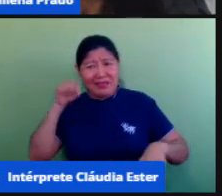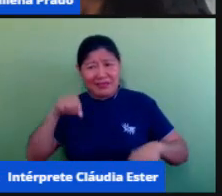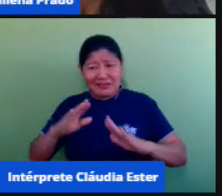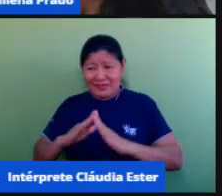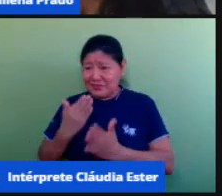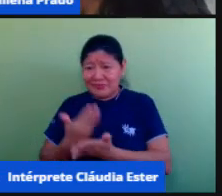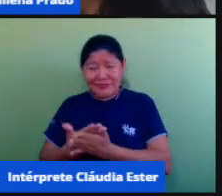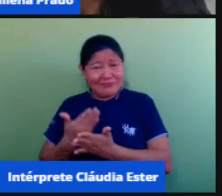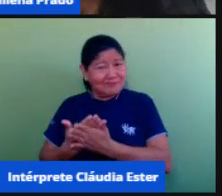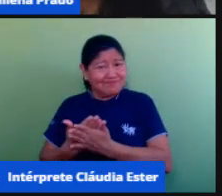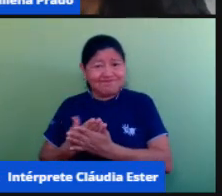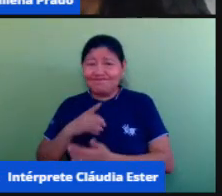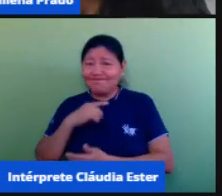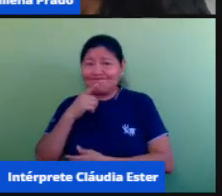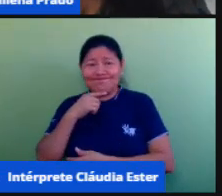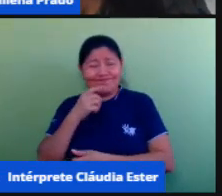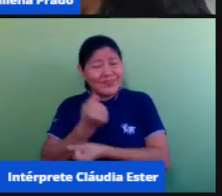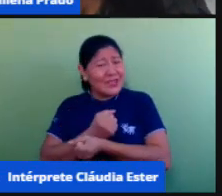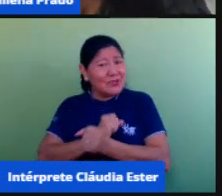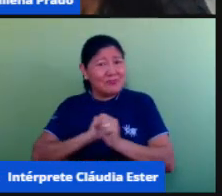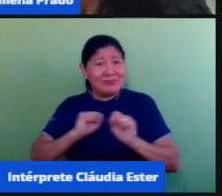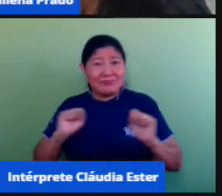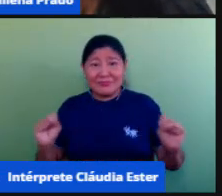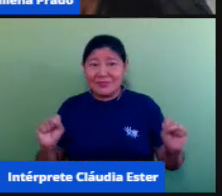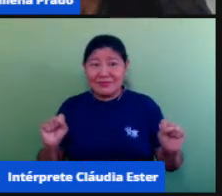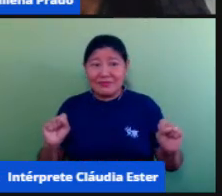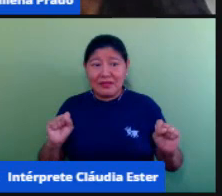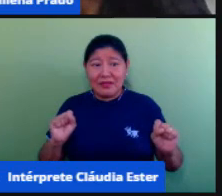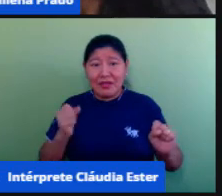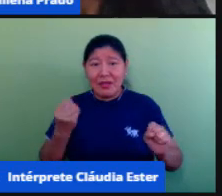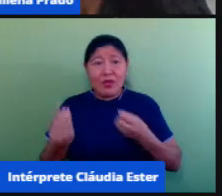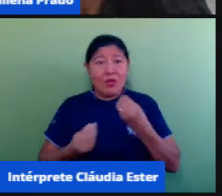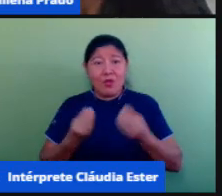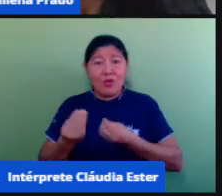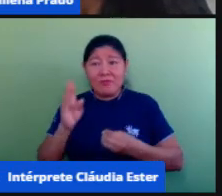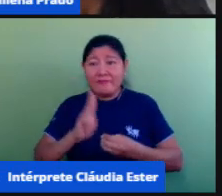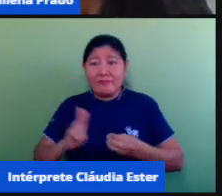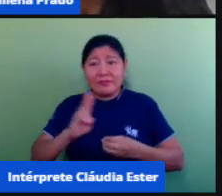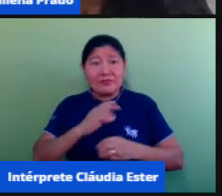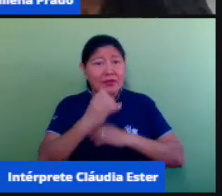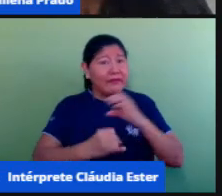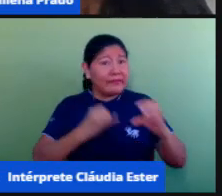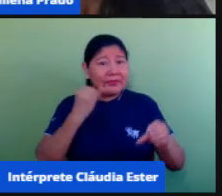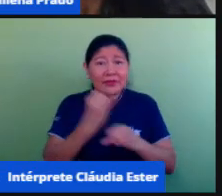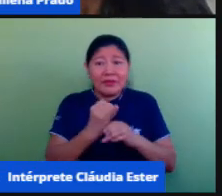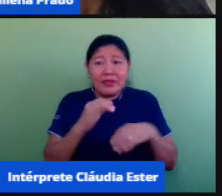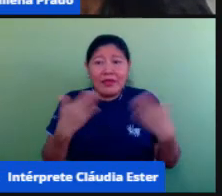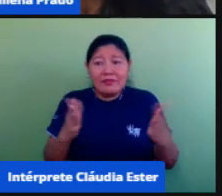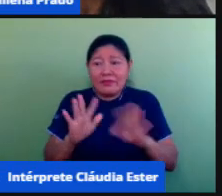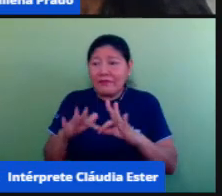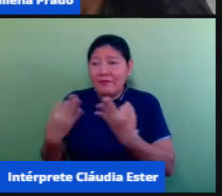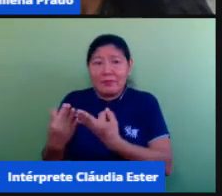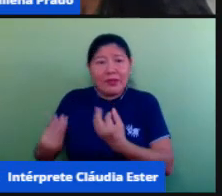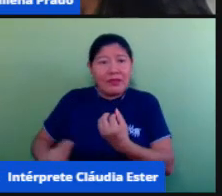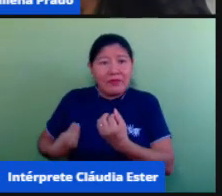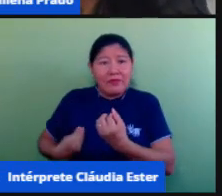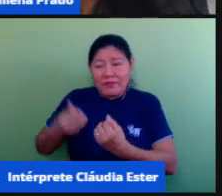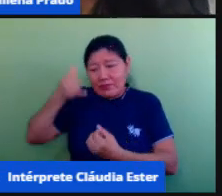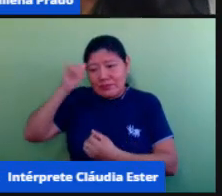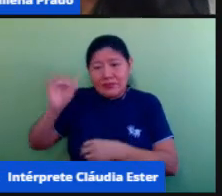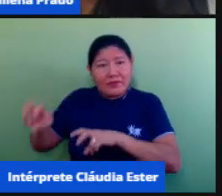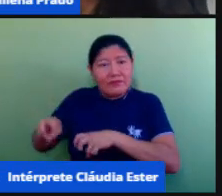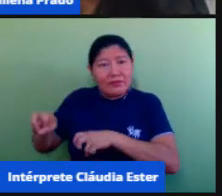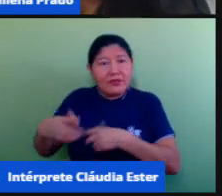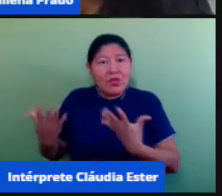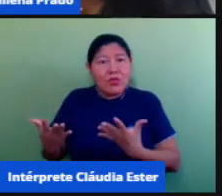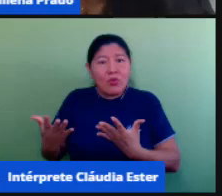né? E a nossa internet, e os pais estão nas propriedades rurais, o que eu vou fazer? A gente